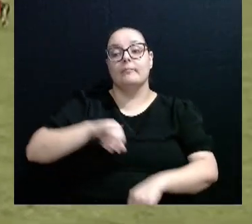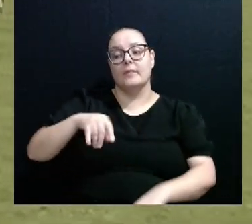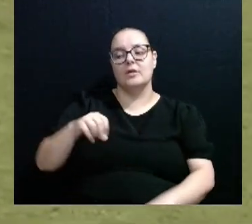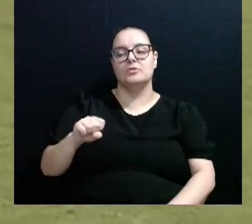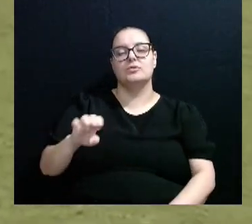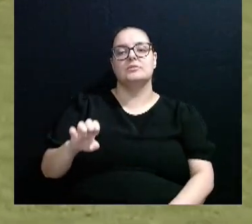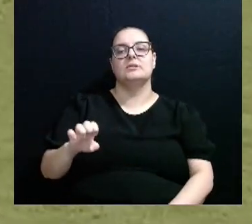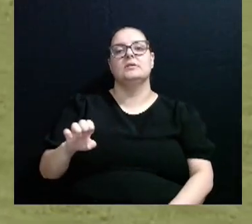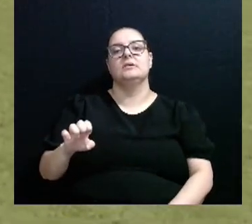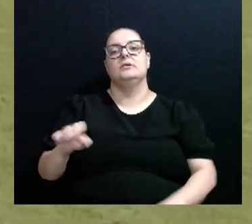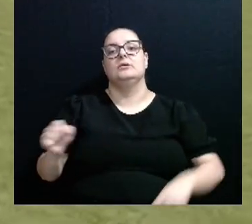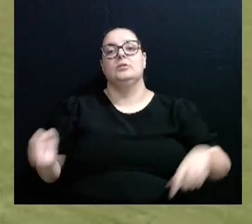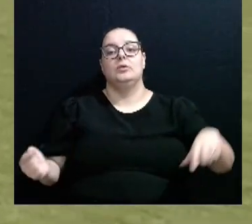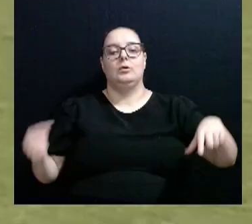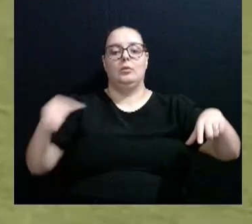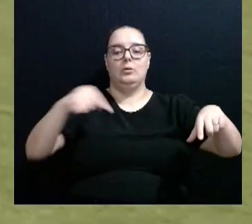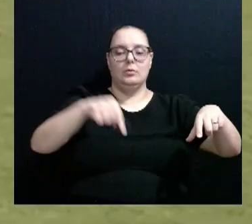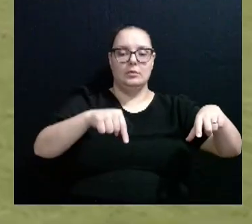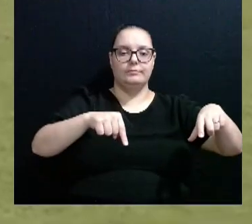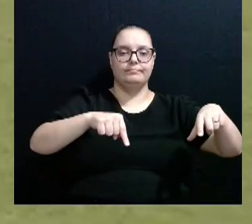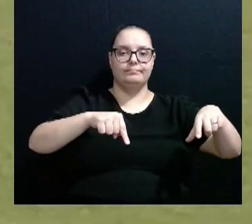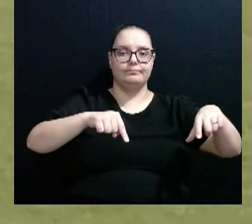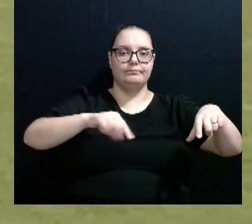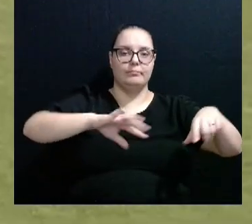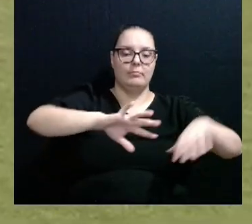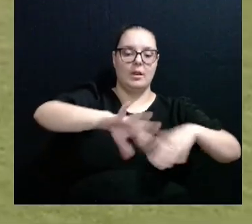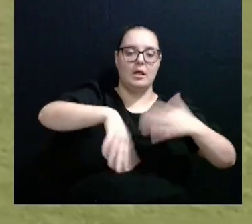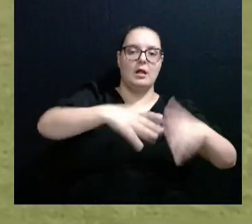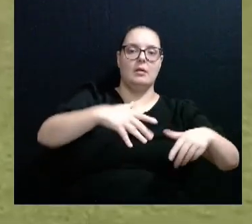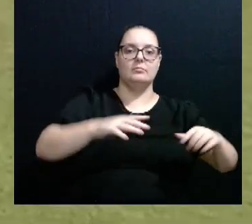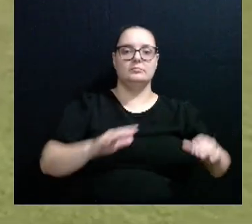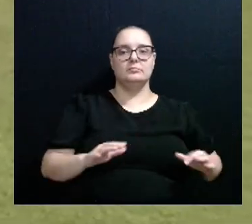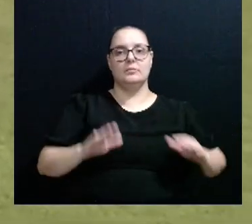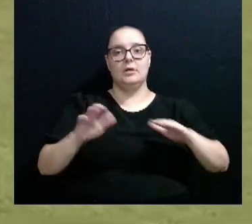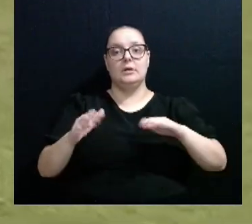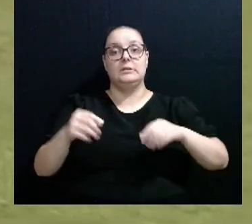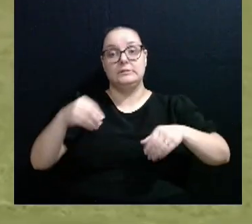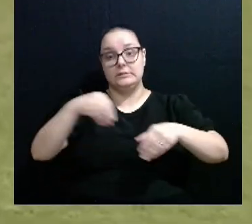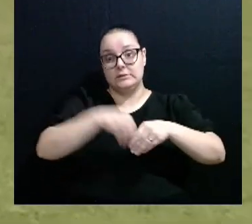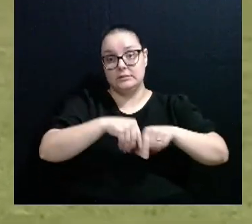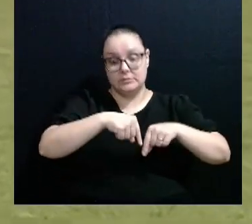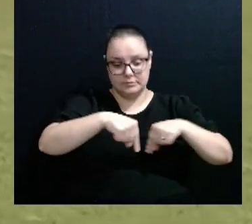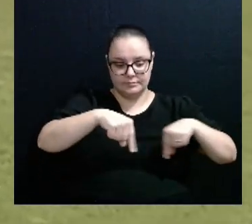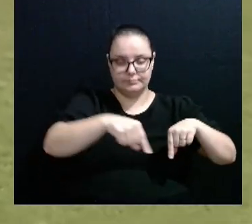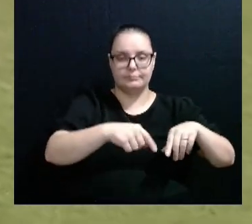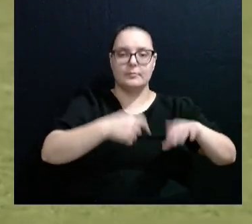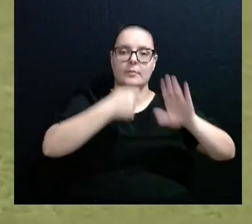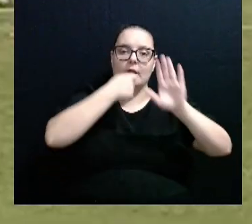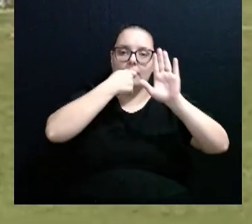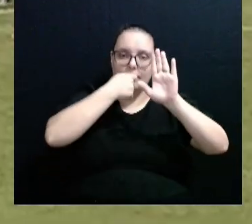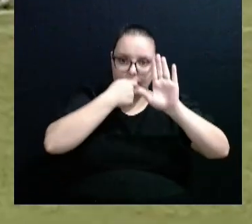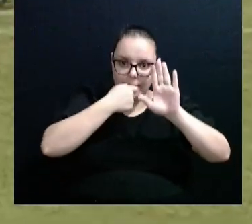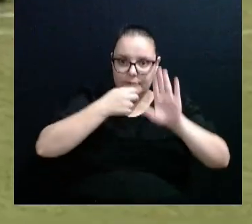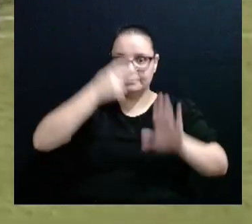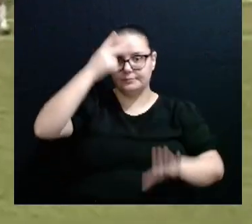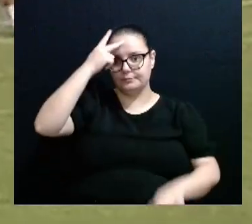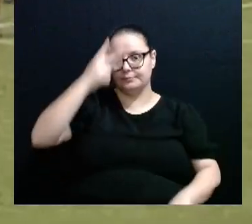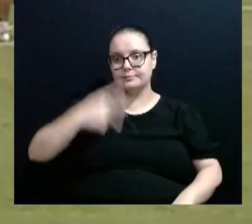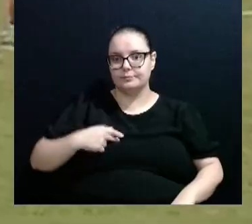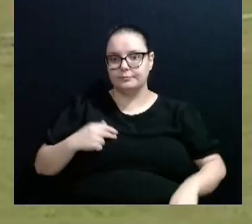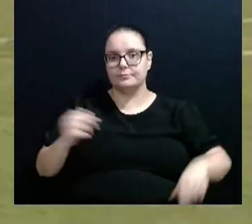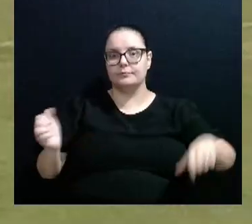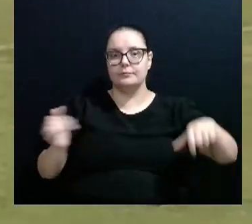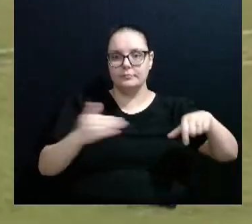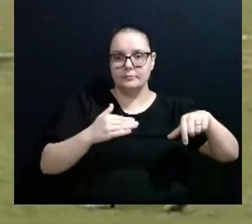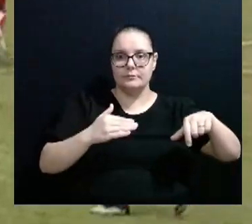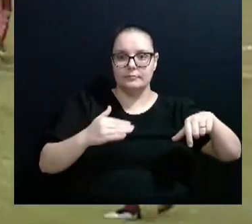lançado e atropelado pelo goleiro dentro da área. Pênalti que o próprio atacante cobrou com maestria,